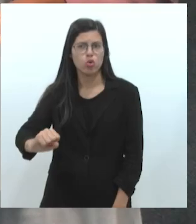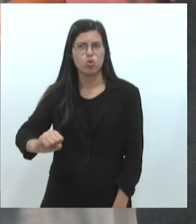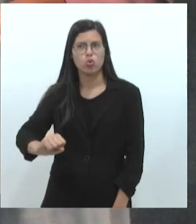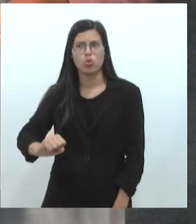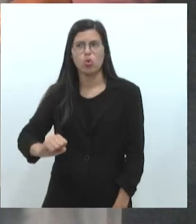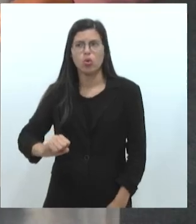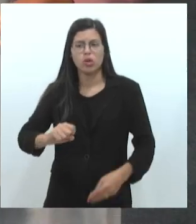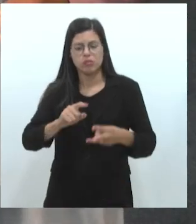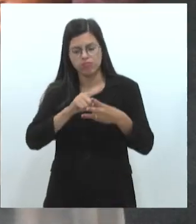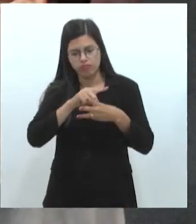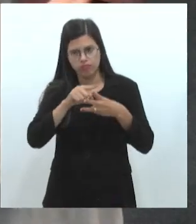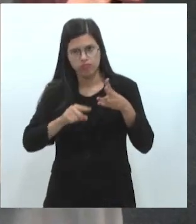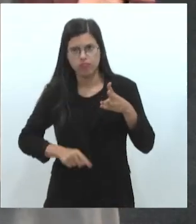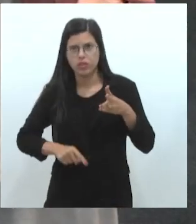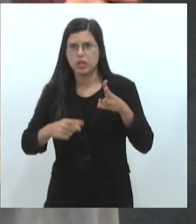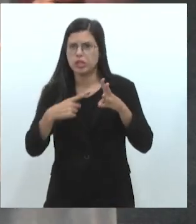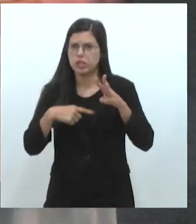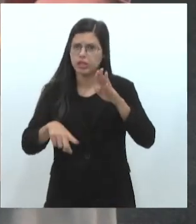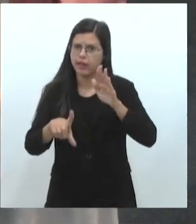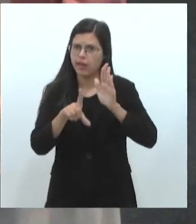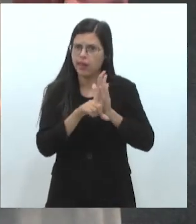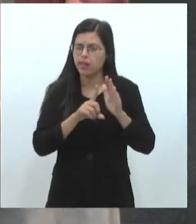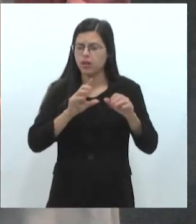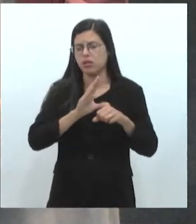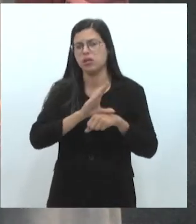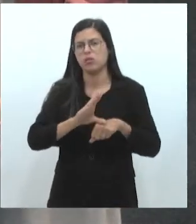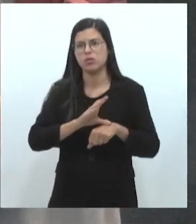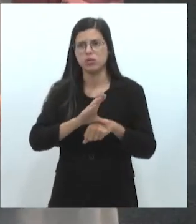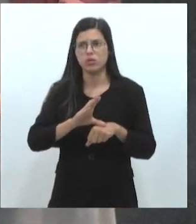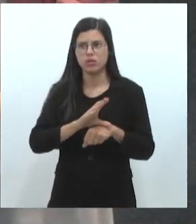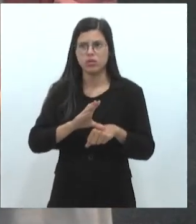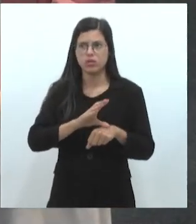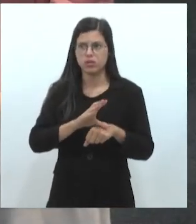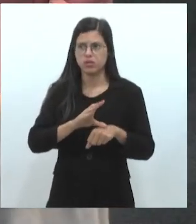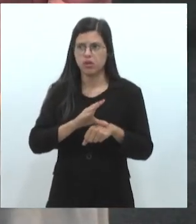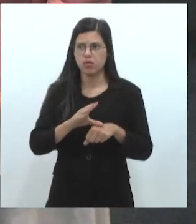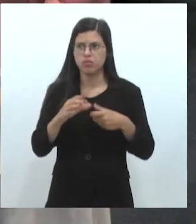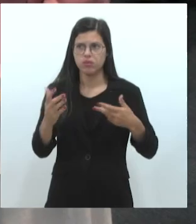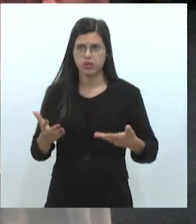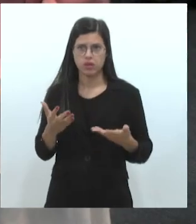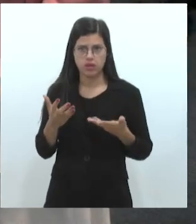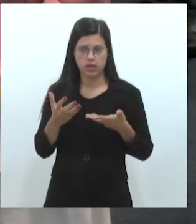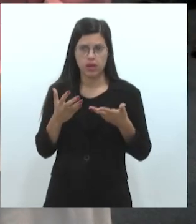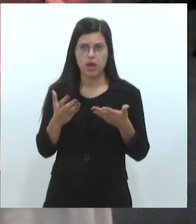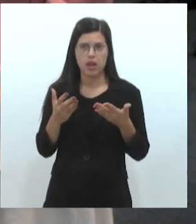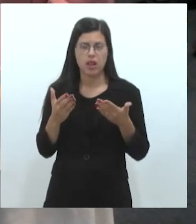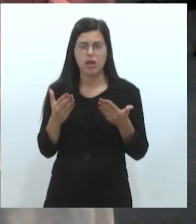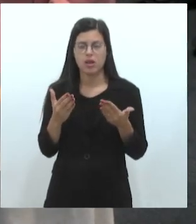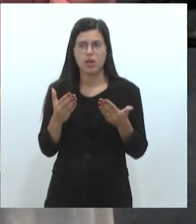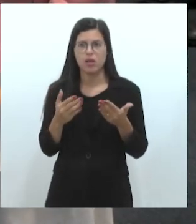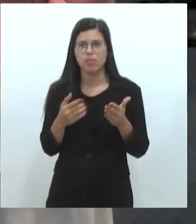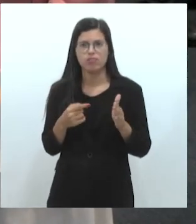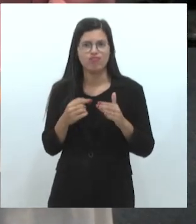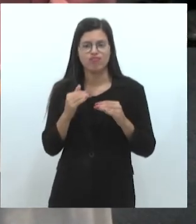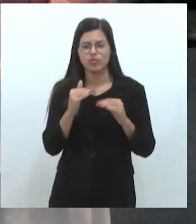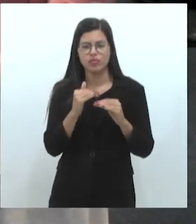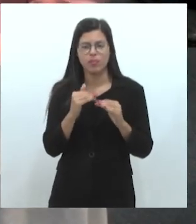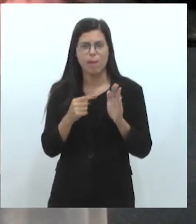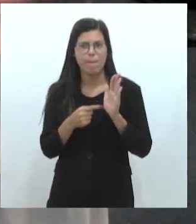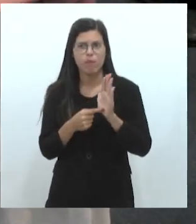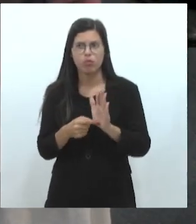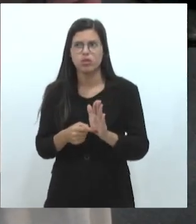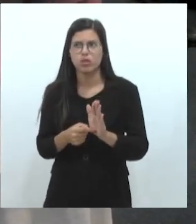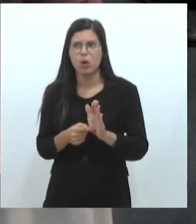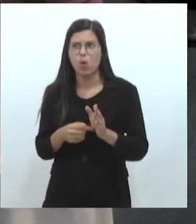3 casos que as leis e a Constituição prevêem. E ainda assim querem equiparar isso como se fosse um caso de